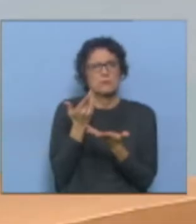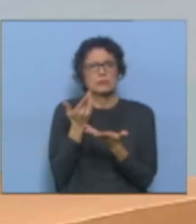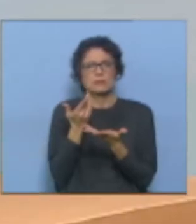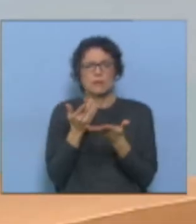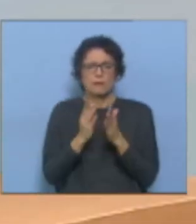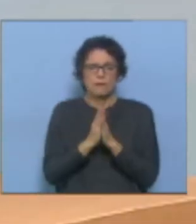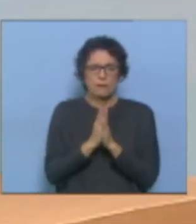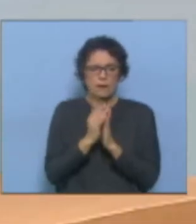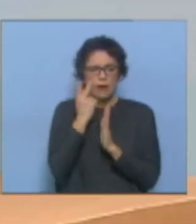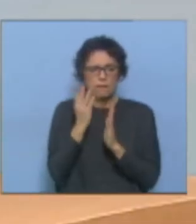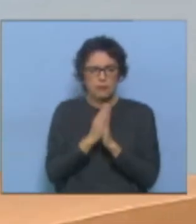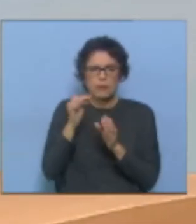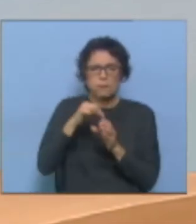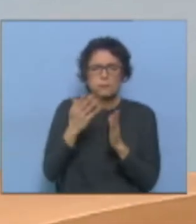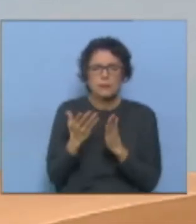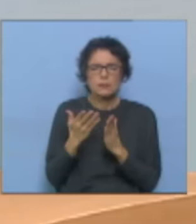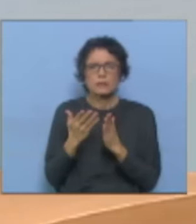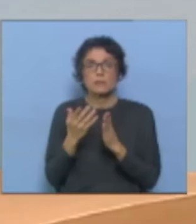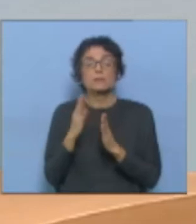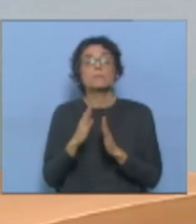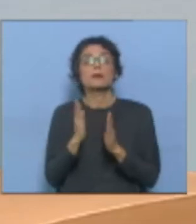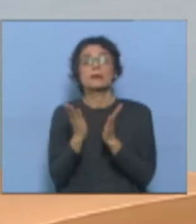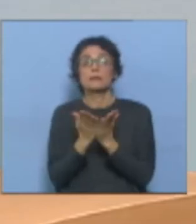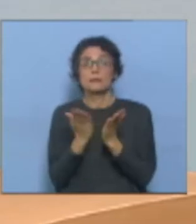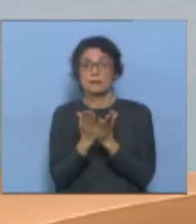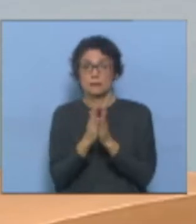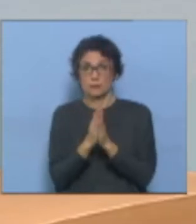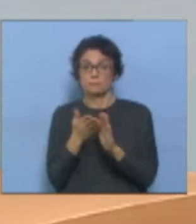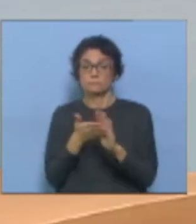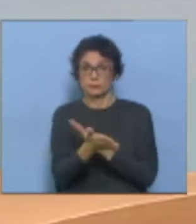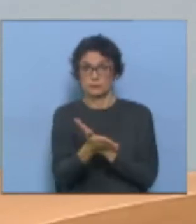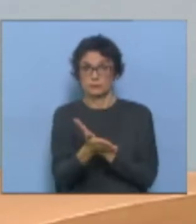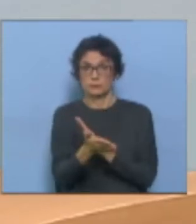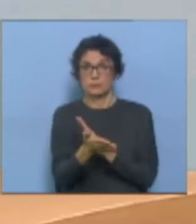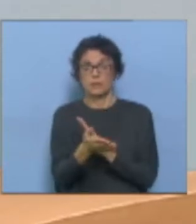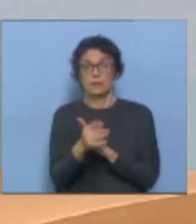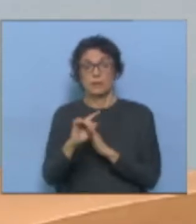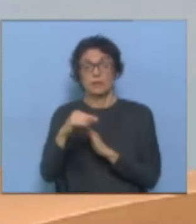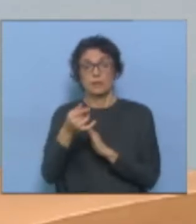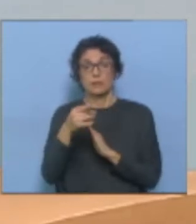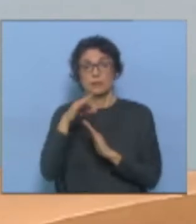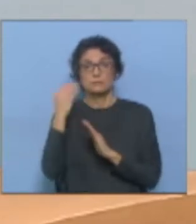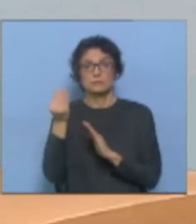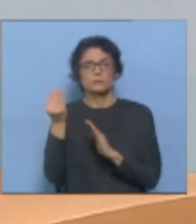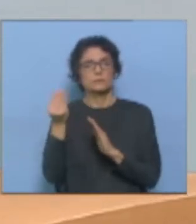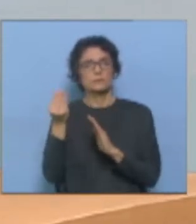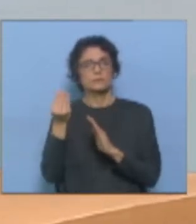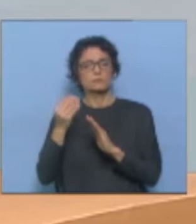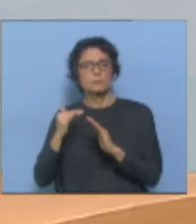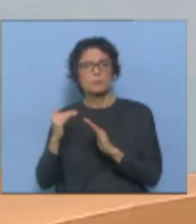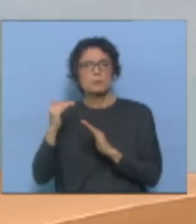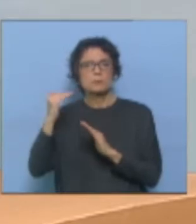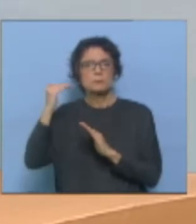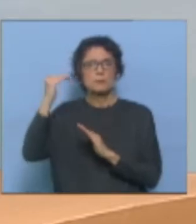E, contudo, eu fui para o seminário e depois ainda adolescente e foi crescendo o testemunho